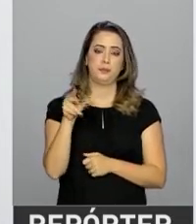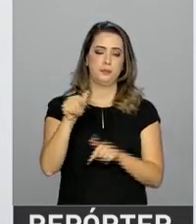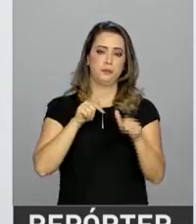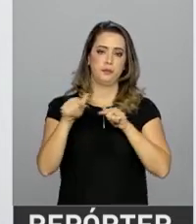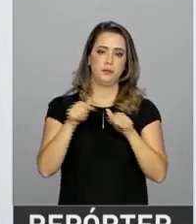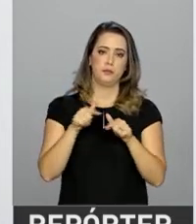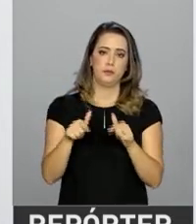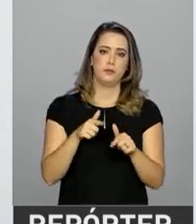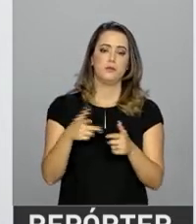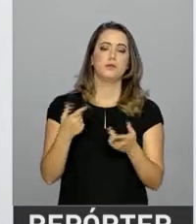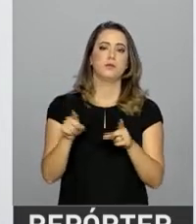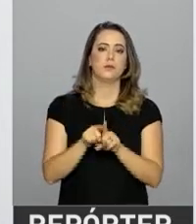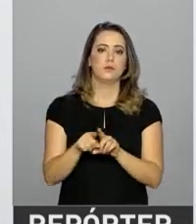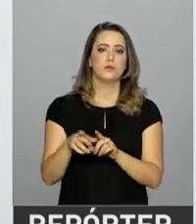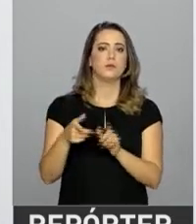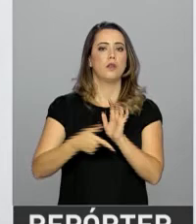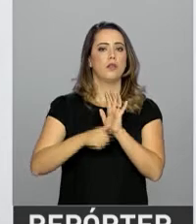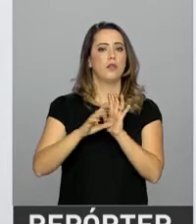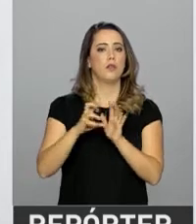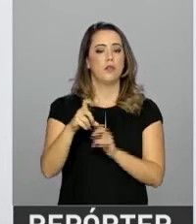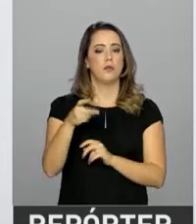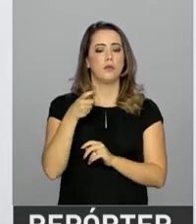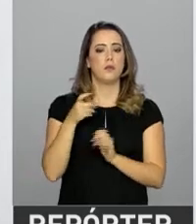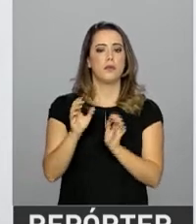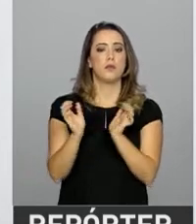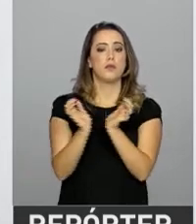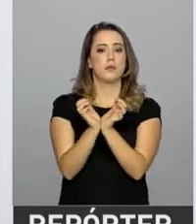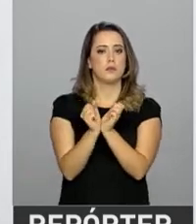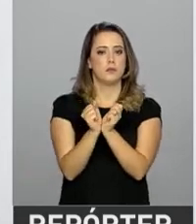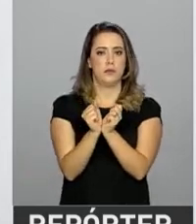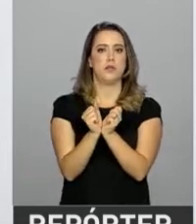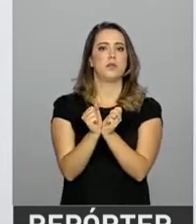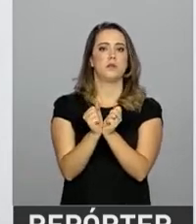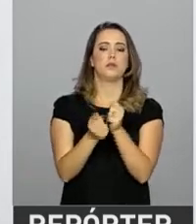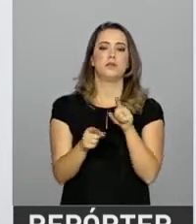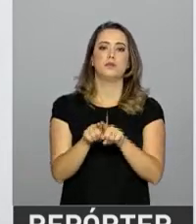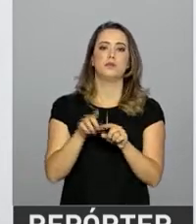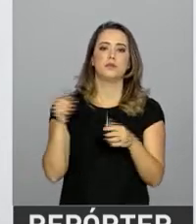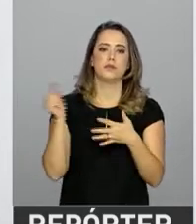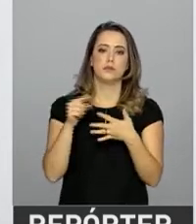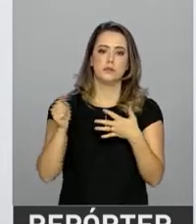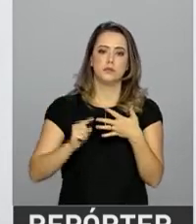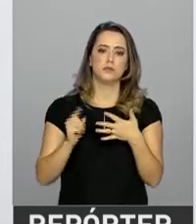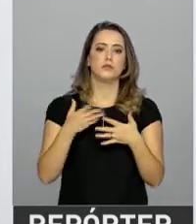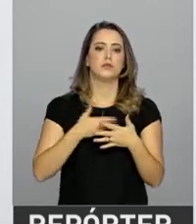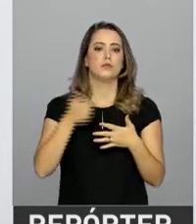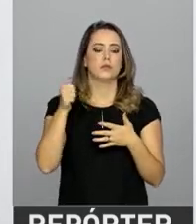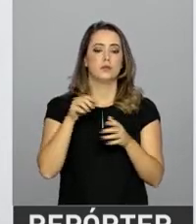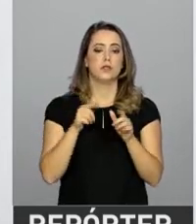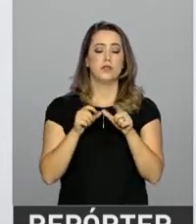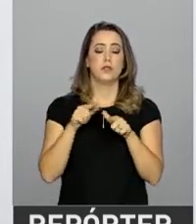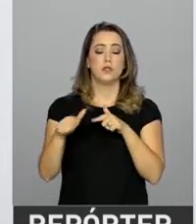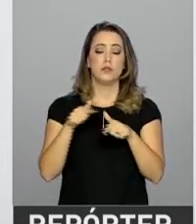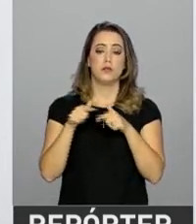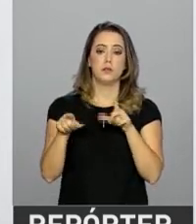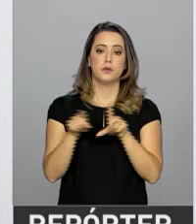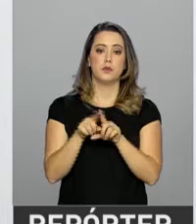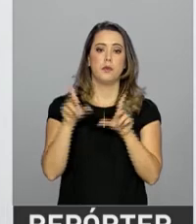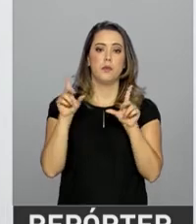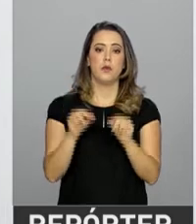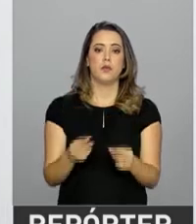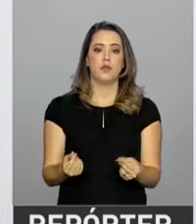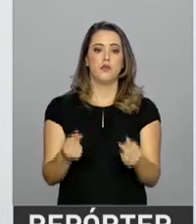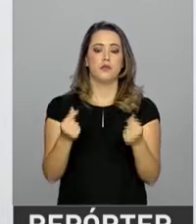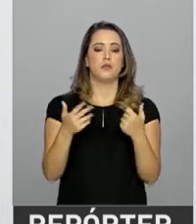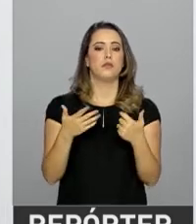do total de empregados formado por presos provisórios entre as vantagens para quem emprega está o menor custo